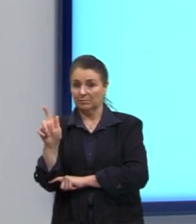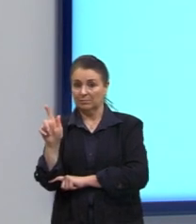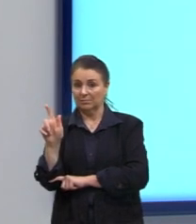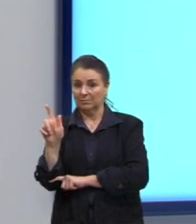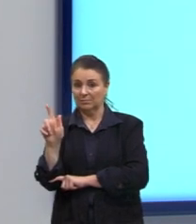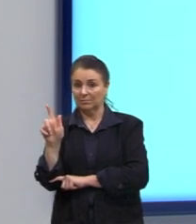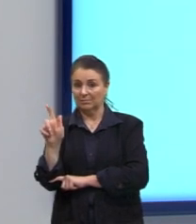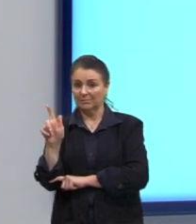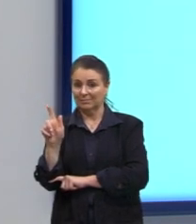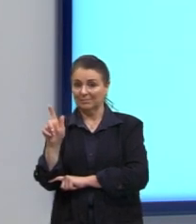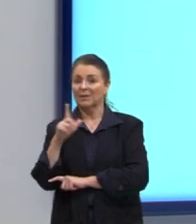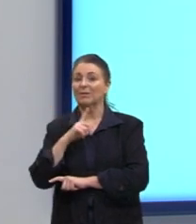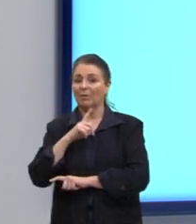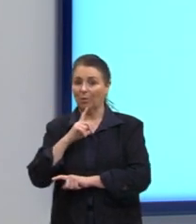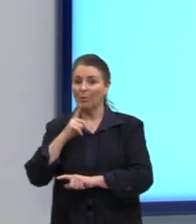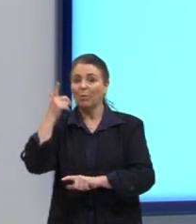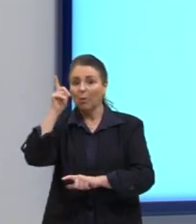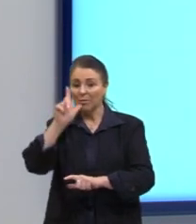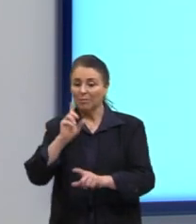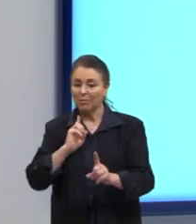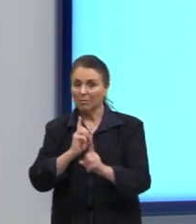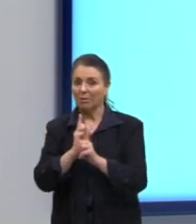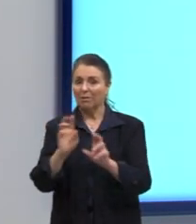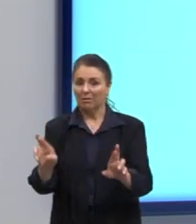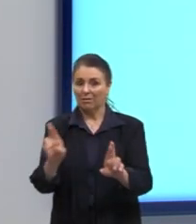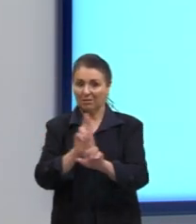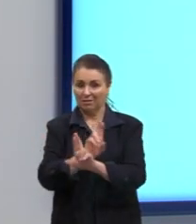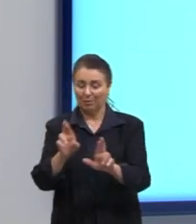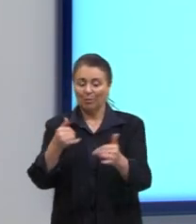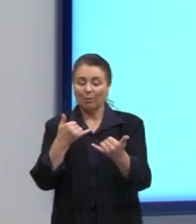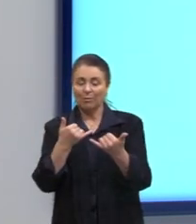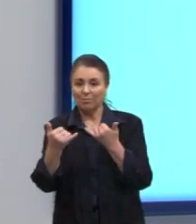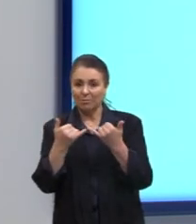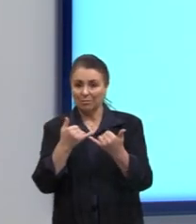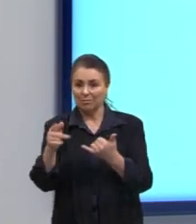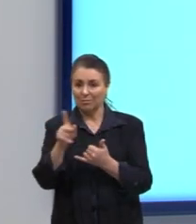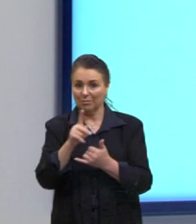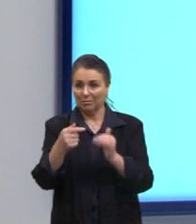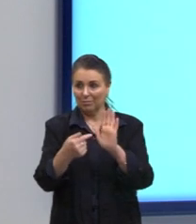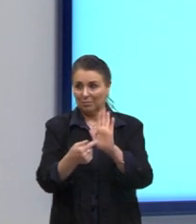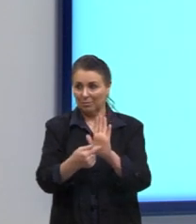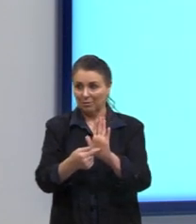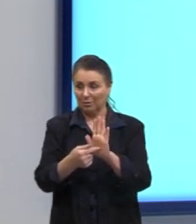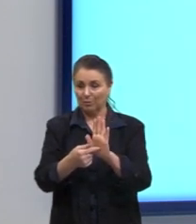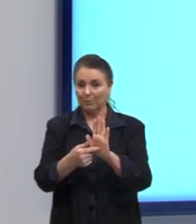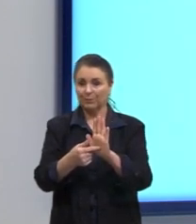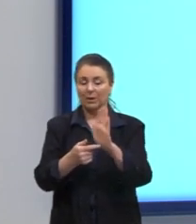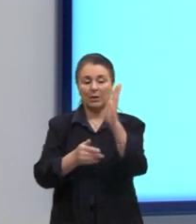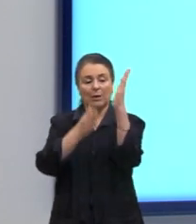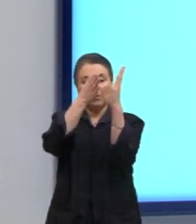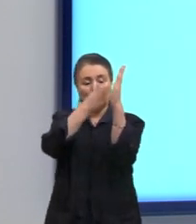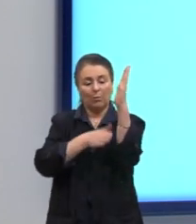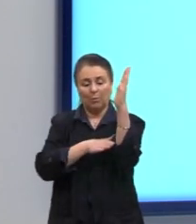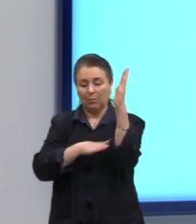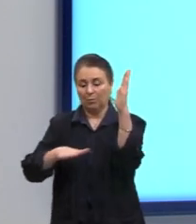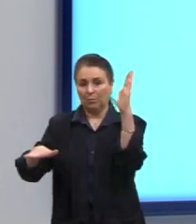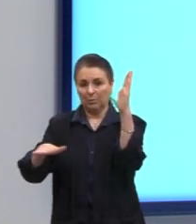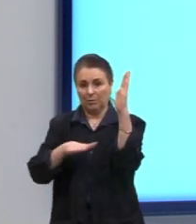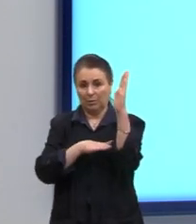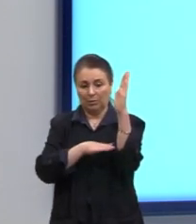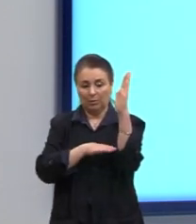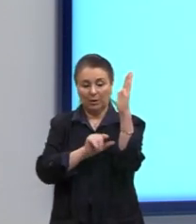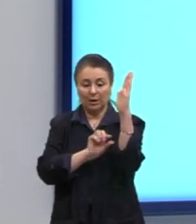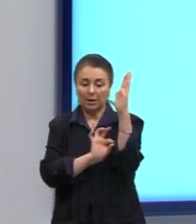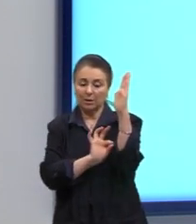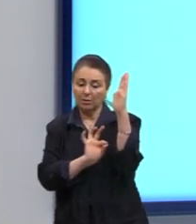chegar né em uma relação aqui no exemplo eu trouxe o plano cartesiano e uma reta que